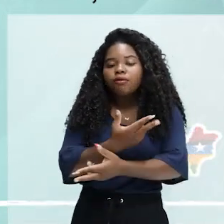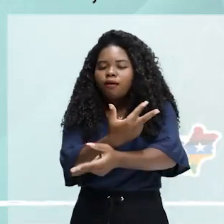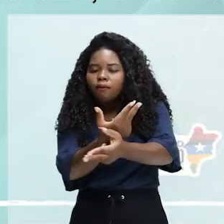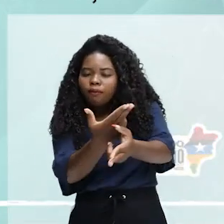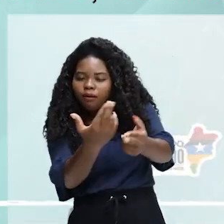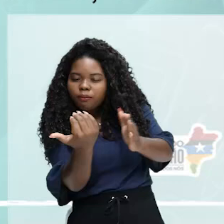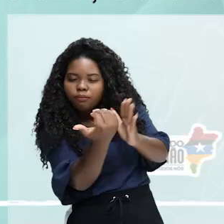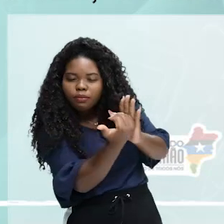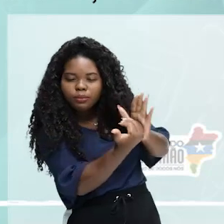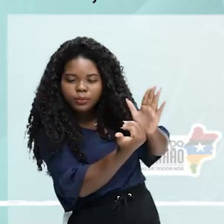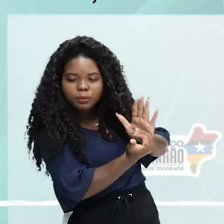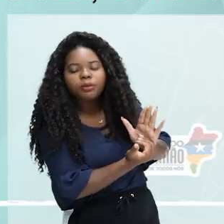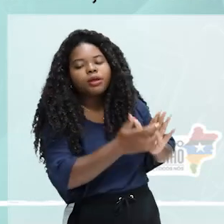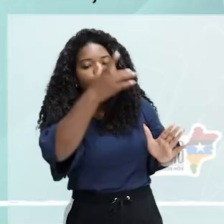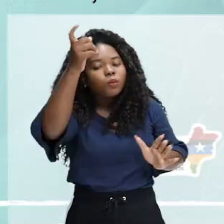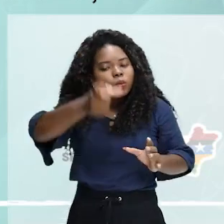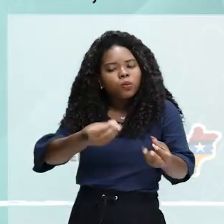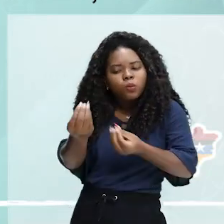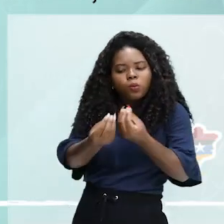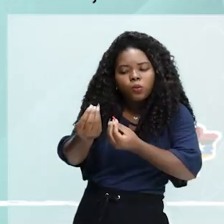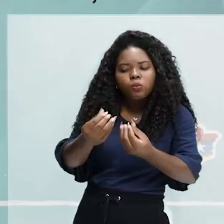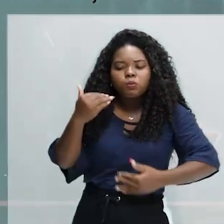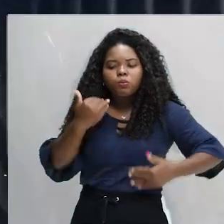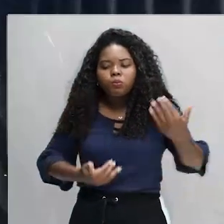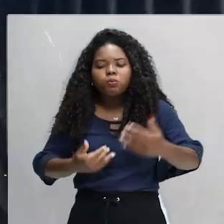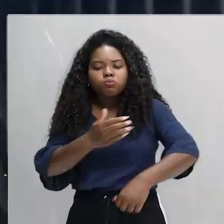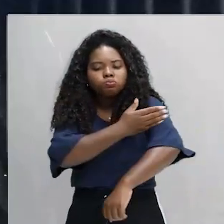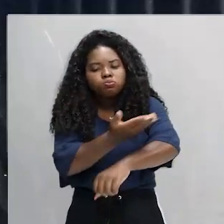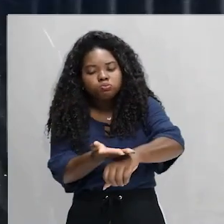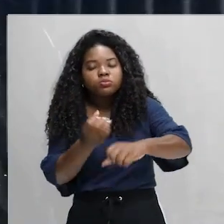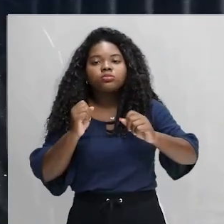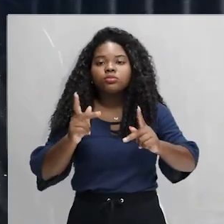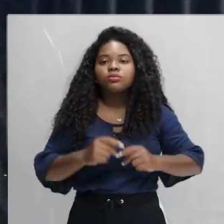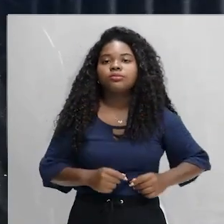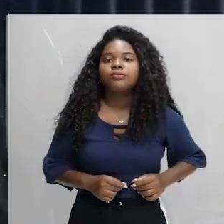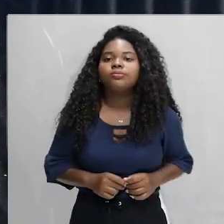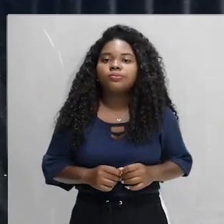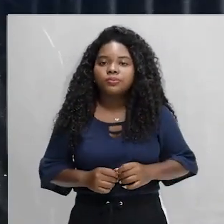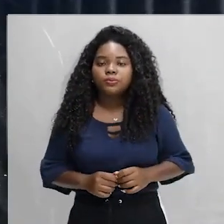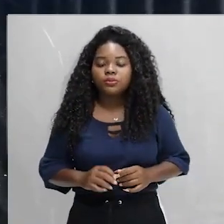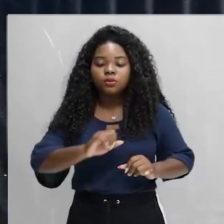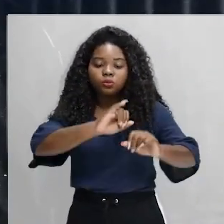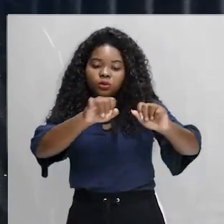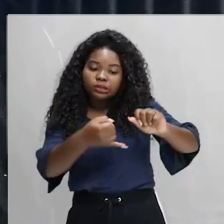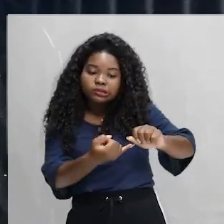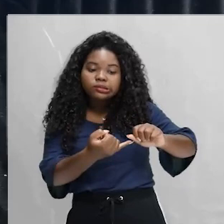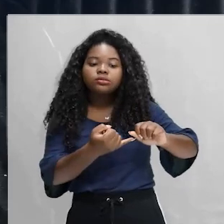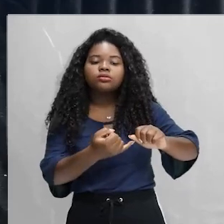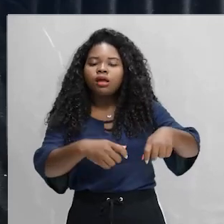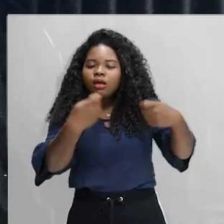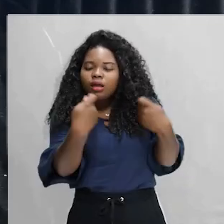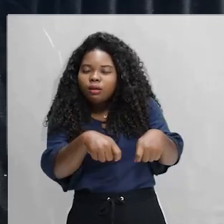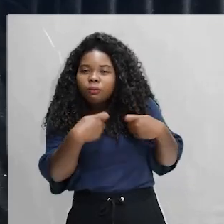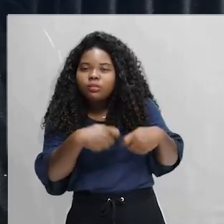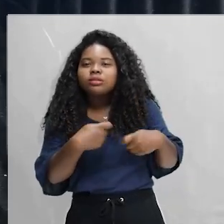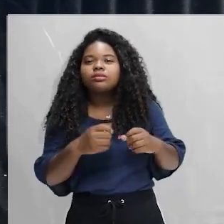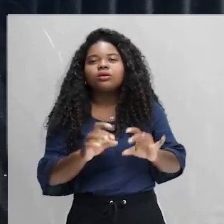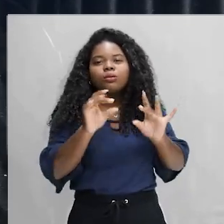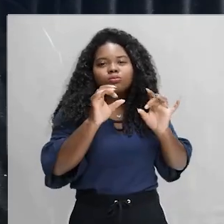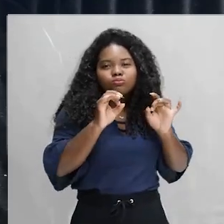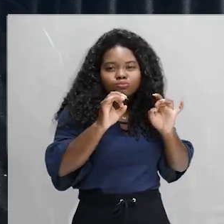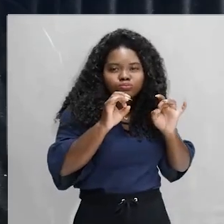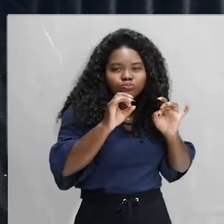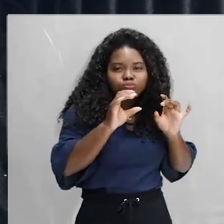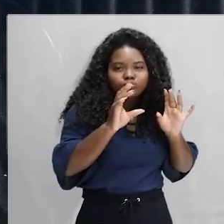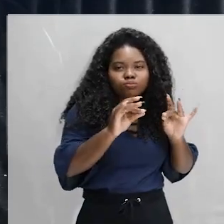aspectos, modo de ser, etc. Tanta coisa. O adjetivo dá para a gente essa precisão nos detalhes